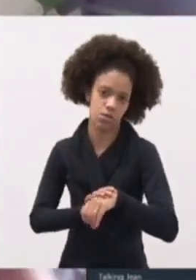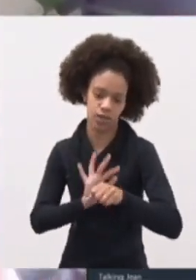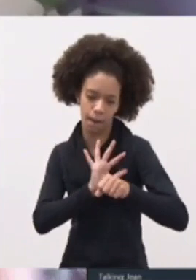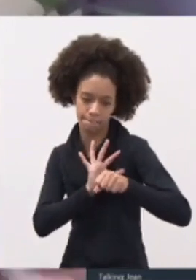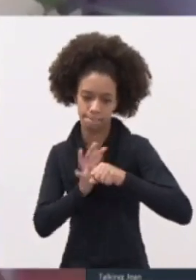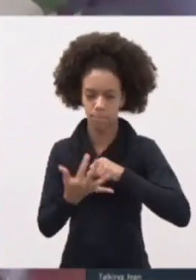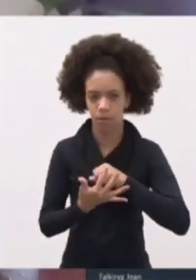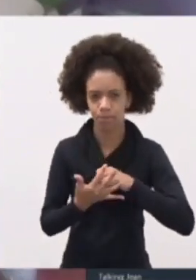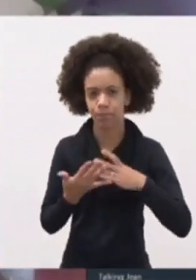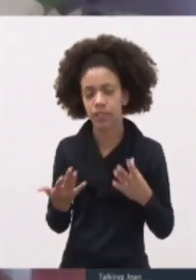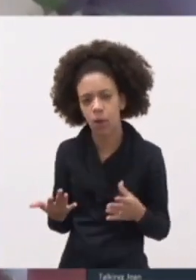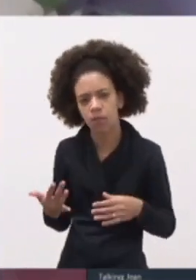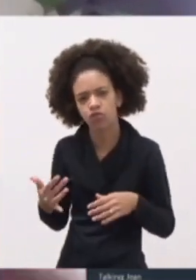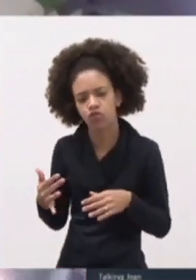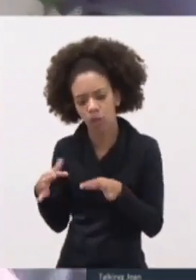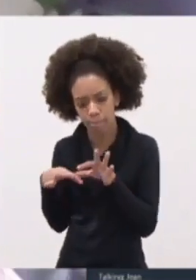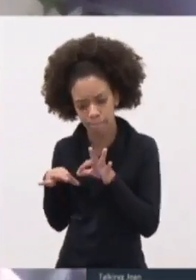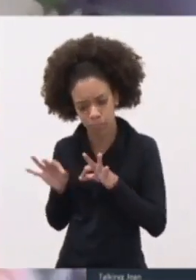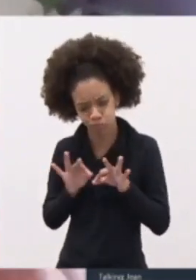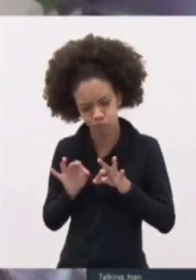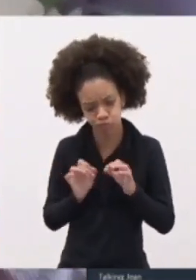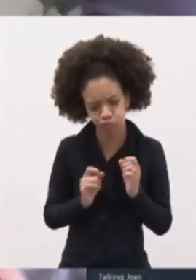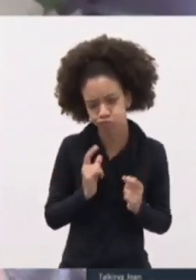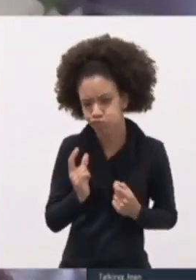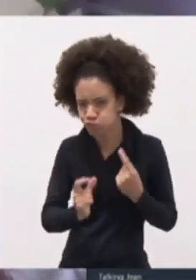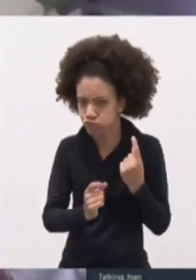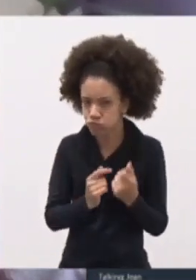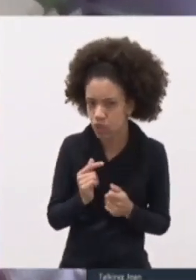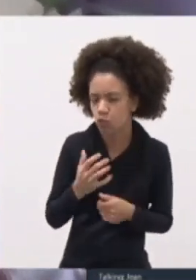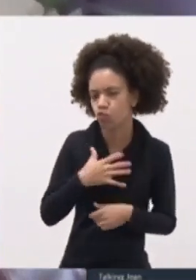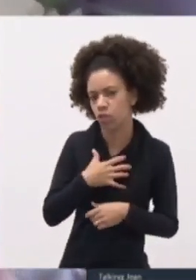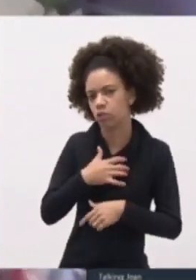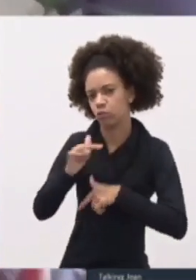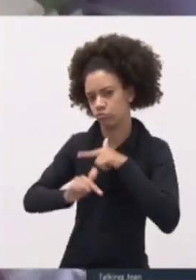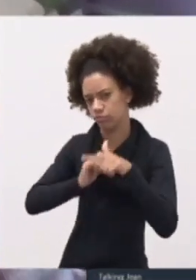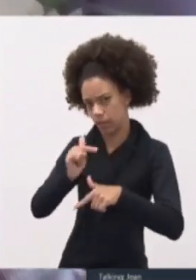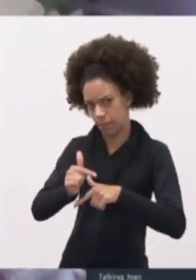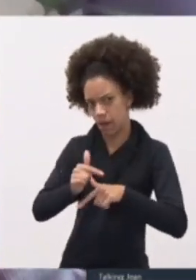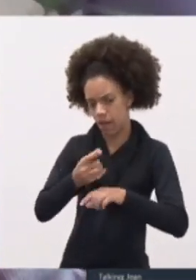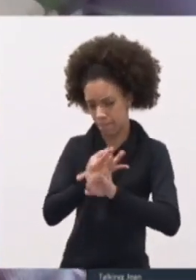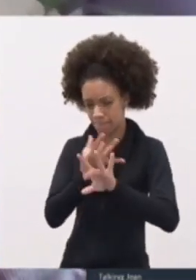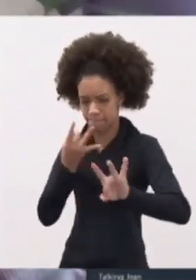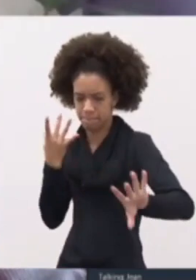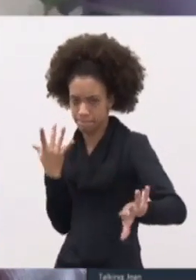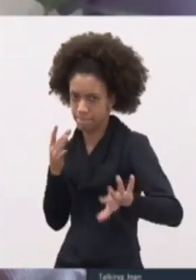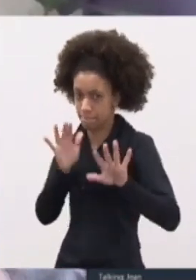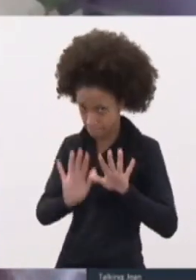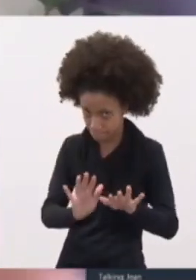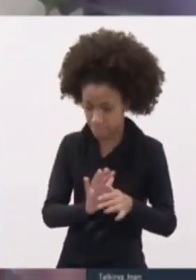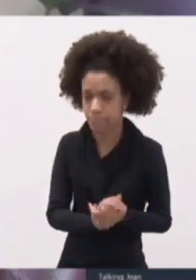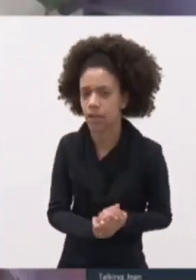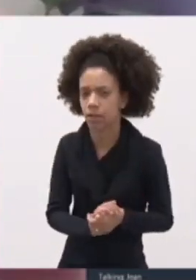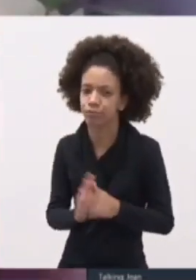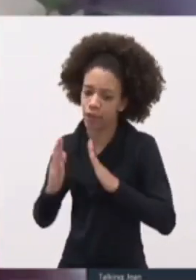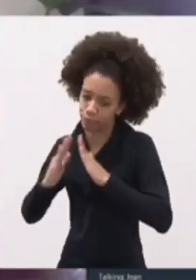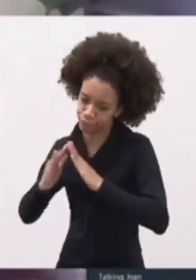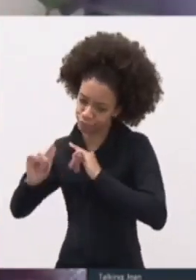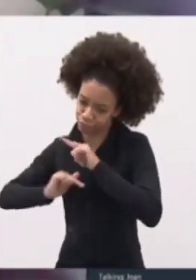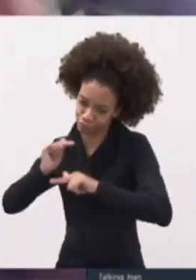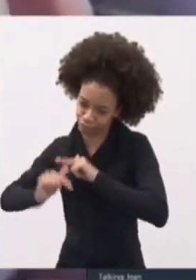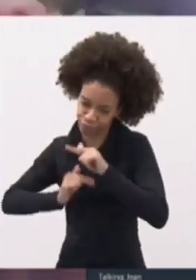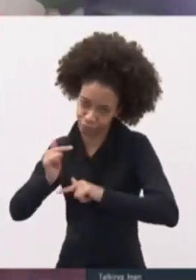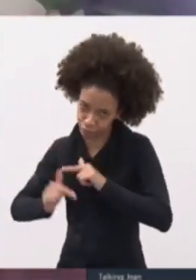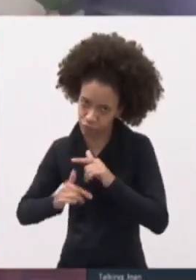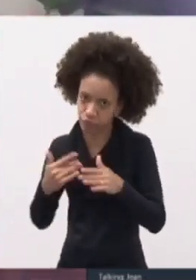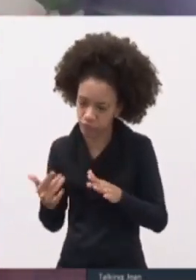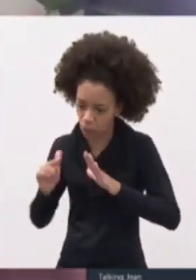a gente compilou algumas formas de trabalhar com os estudantes à distância, né? Remotos, na verdade. A gente não está falando de